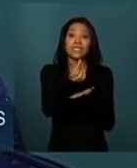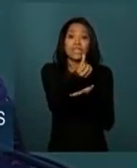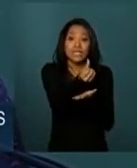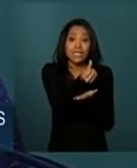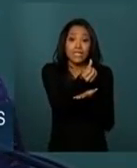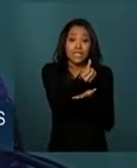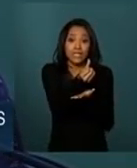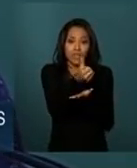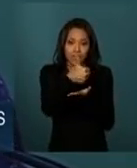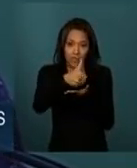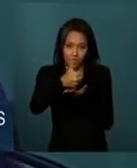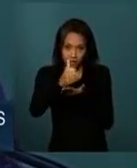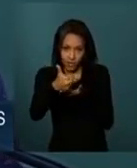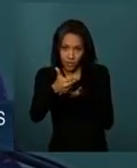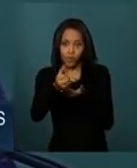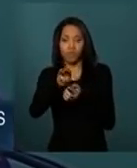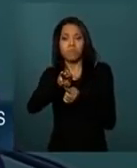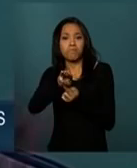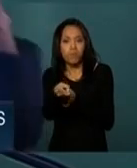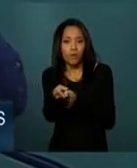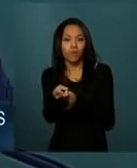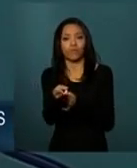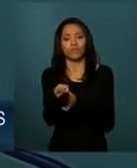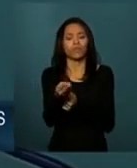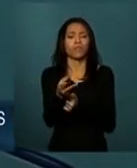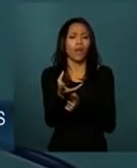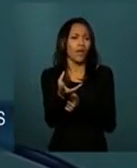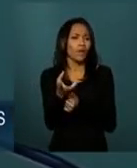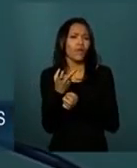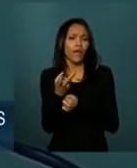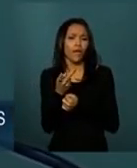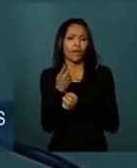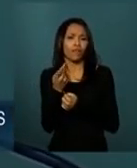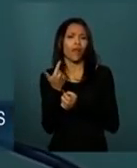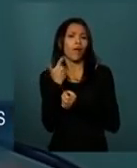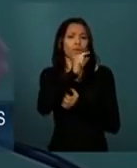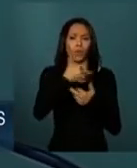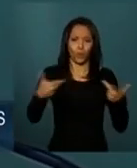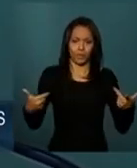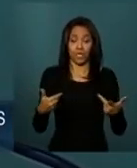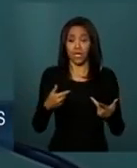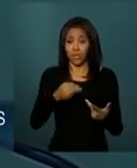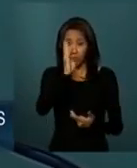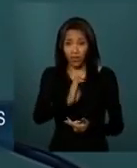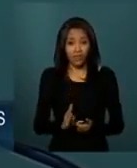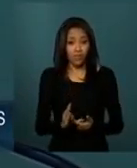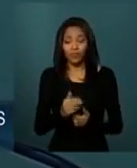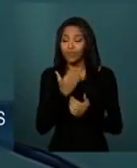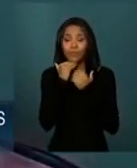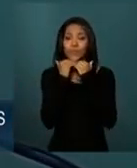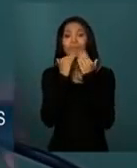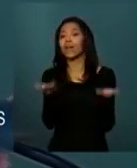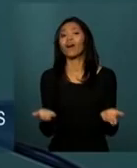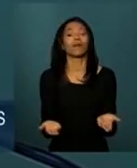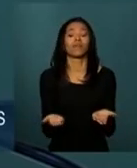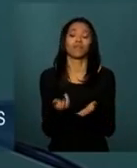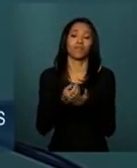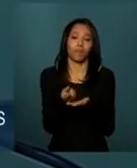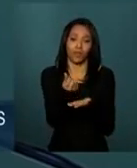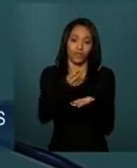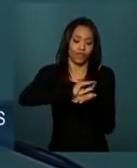611 milhões. E aí quero contar uma outra coisa. No Brasil não dava para investir em metrô, não dava